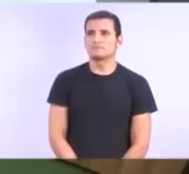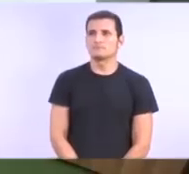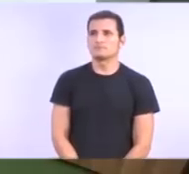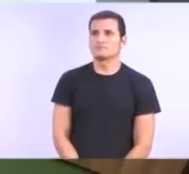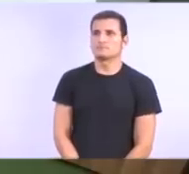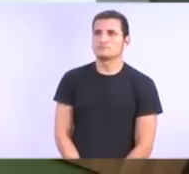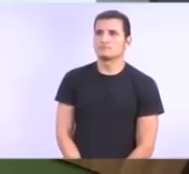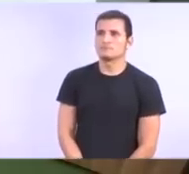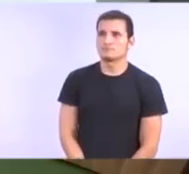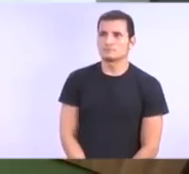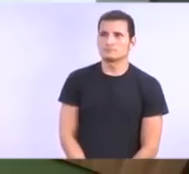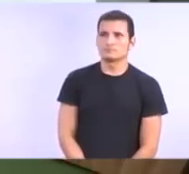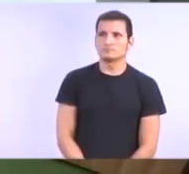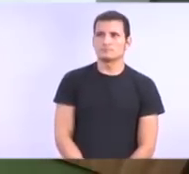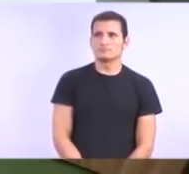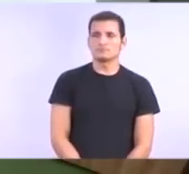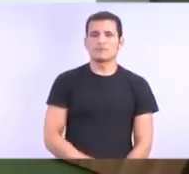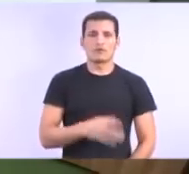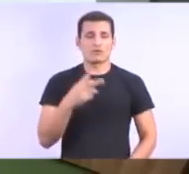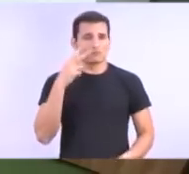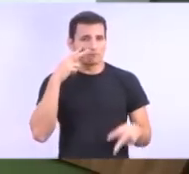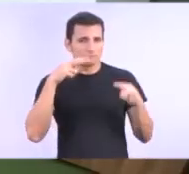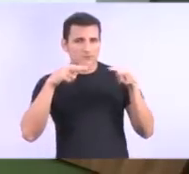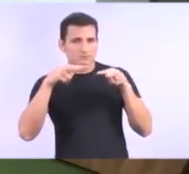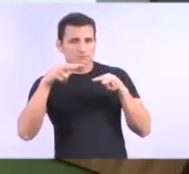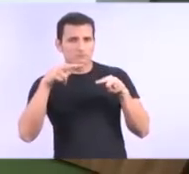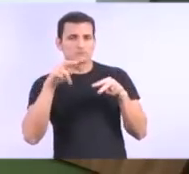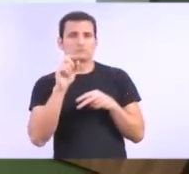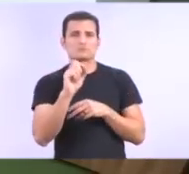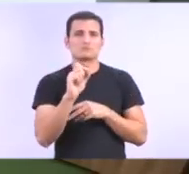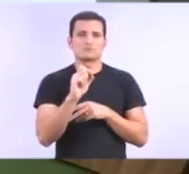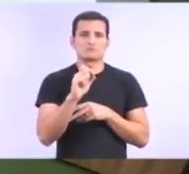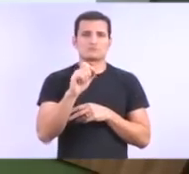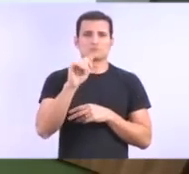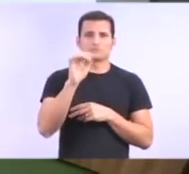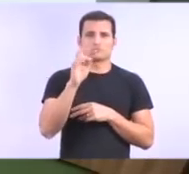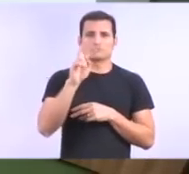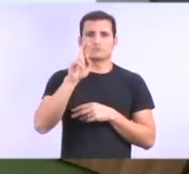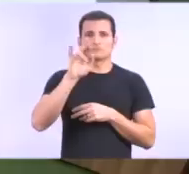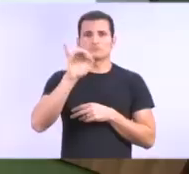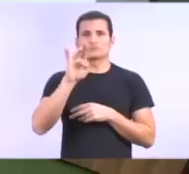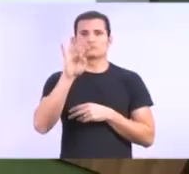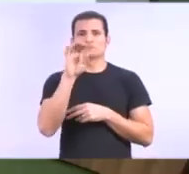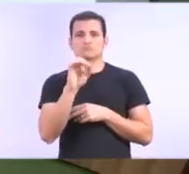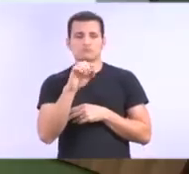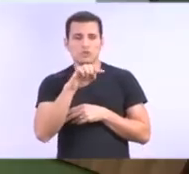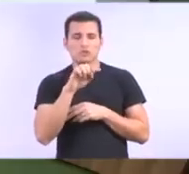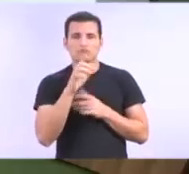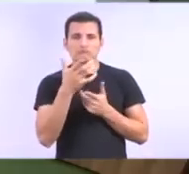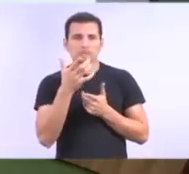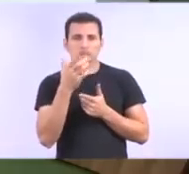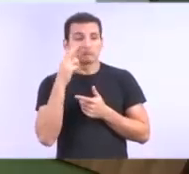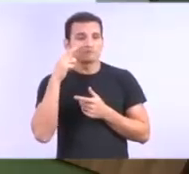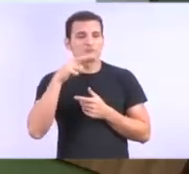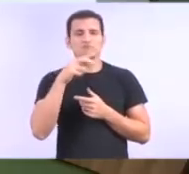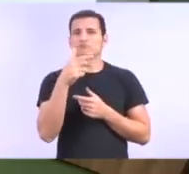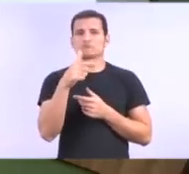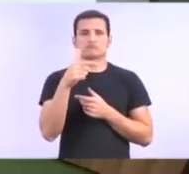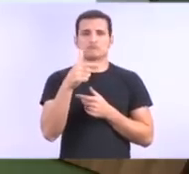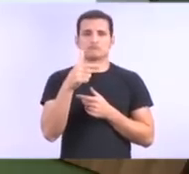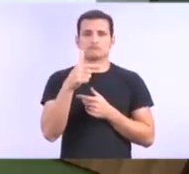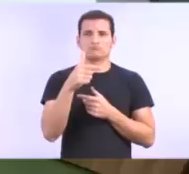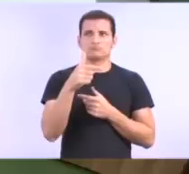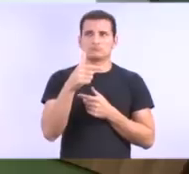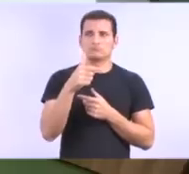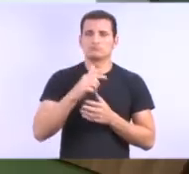quando falou-se de visibilidade, a ideia é essa, né? O atributo deixou de ser visível para o programa. Ele